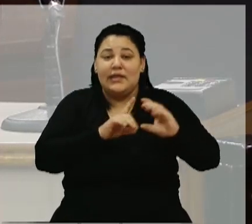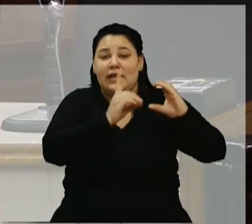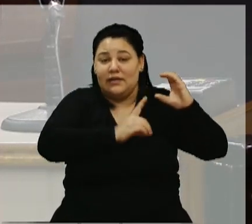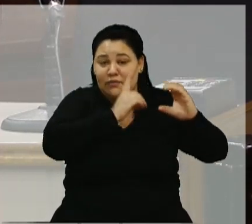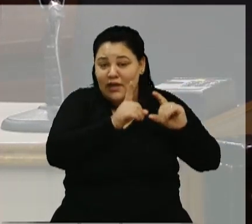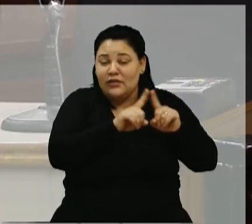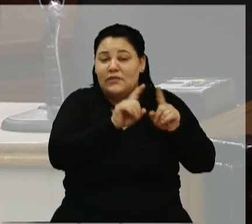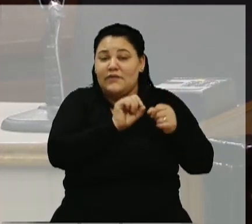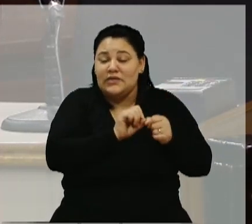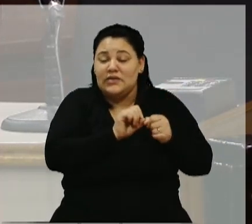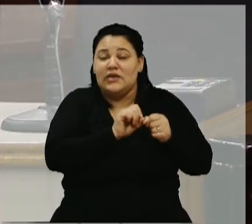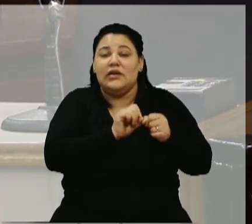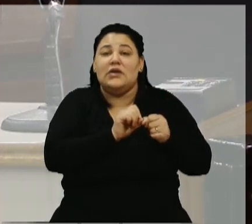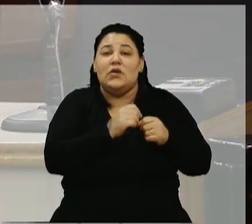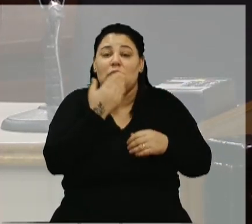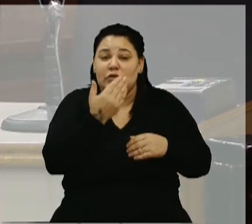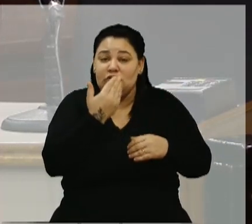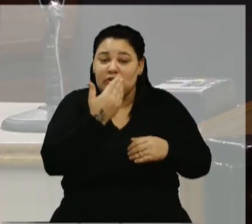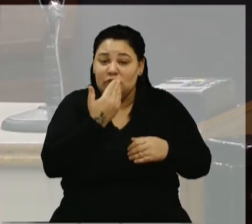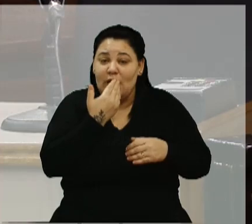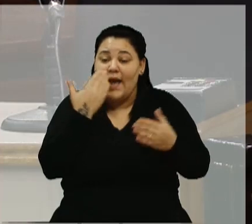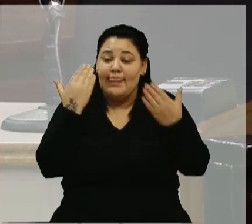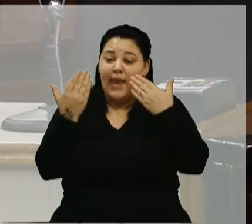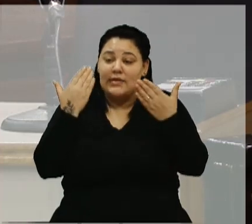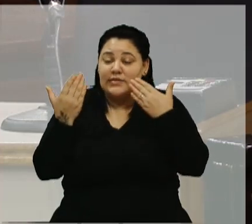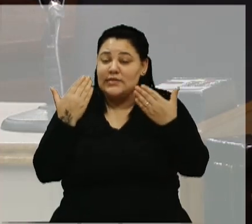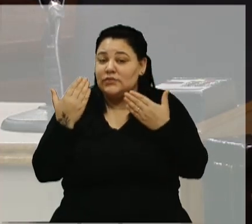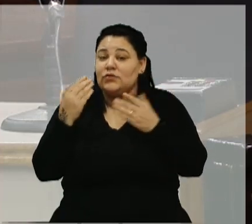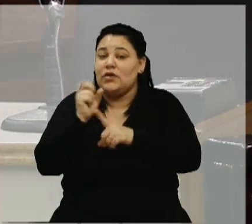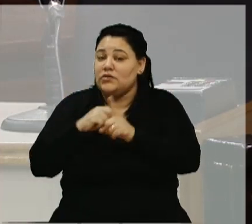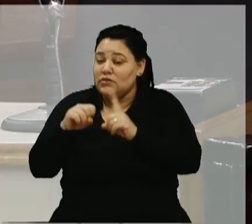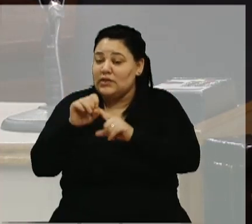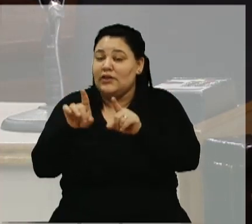o pedido, considerando o clamor social que o caso detém.